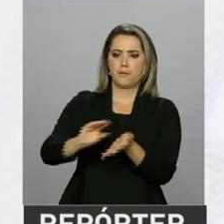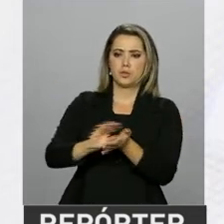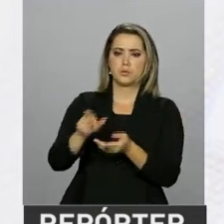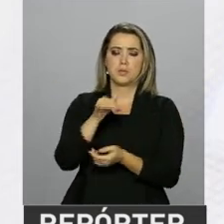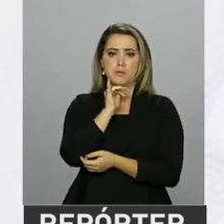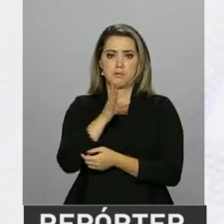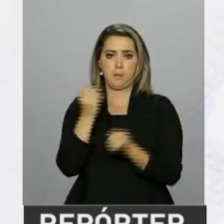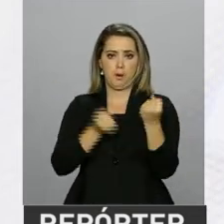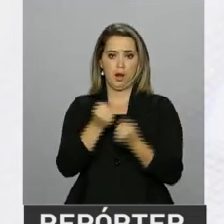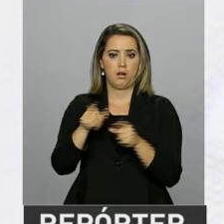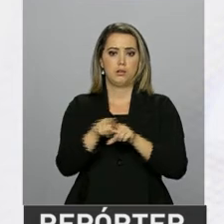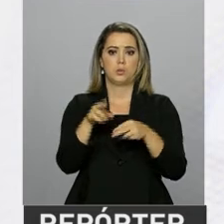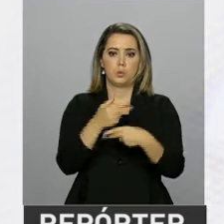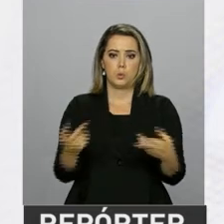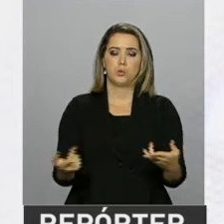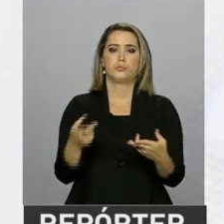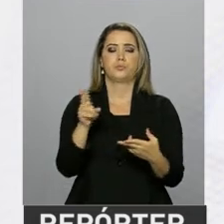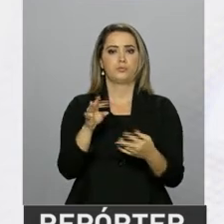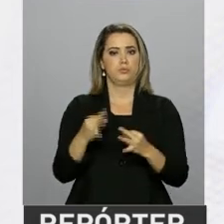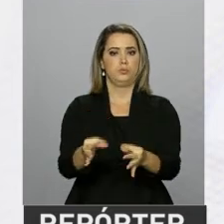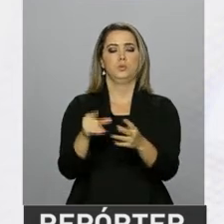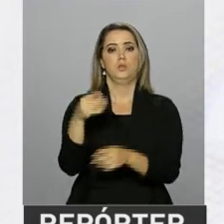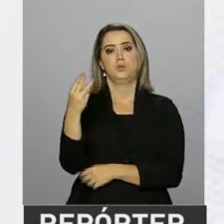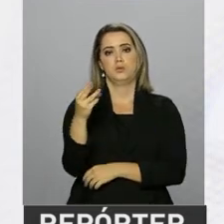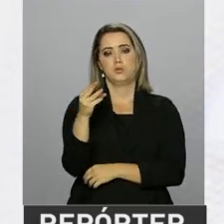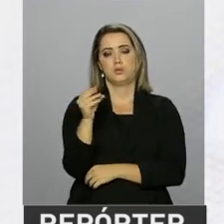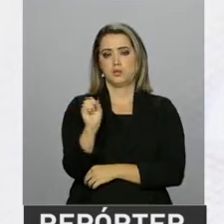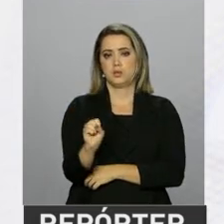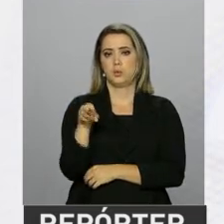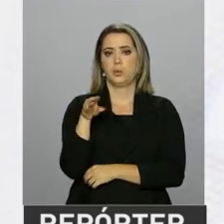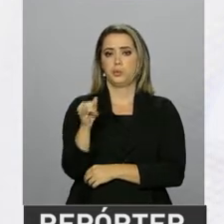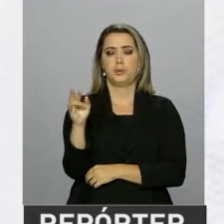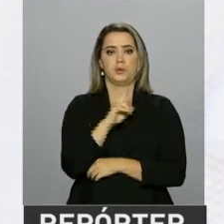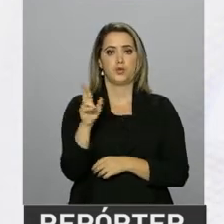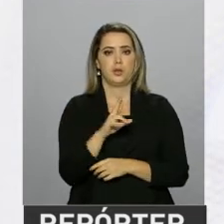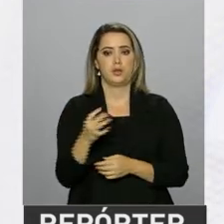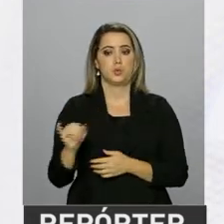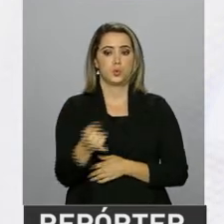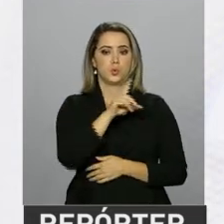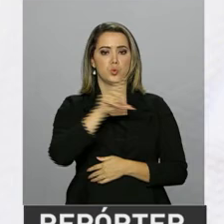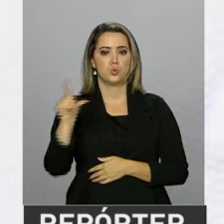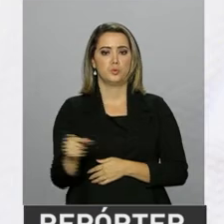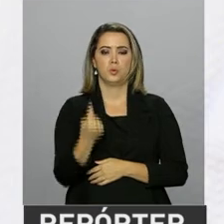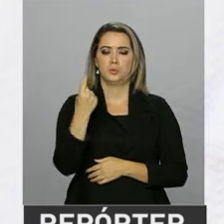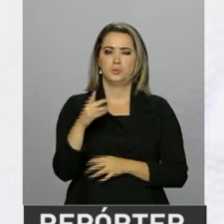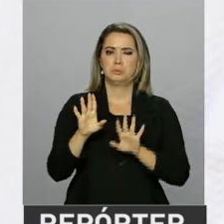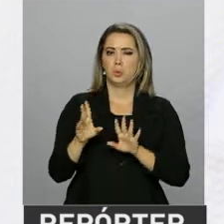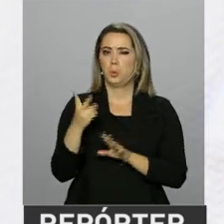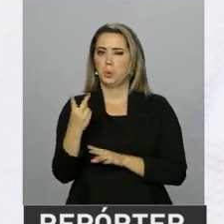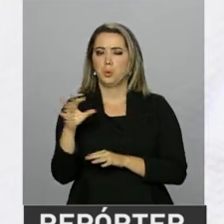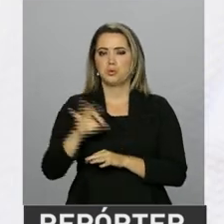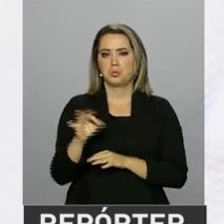como compra de máquinas e equipamentos, são 38 bilhões de reais. Os juros foram reduzidos entre 1 e